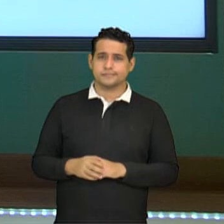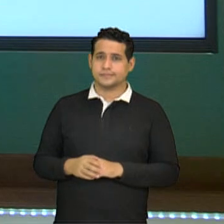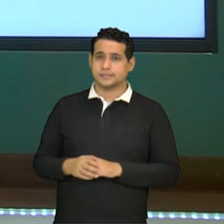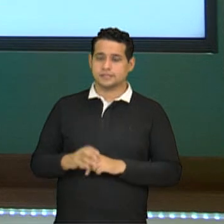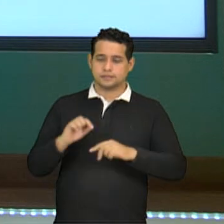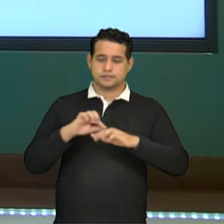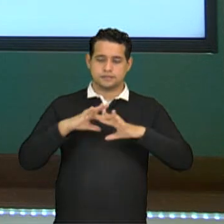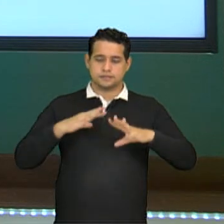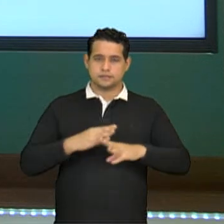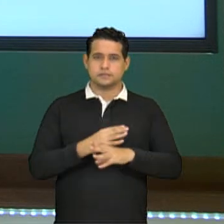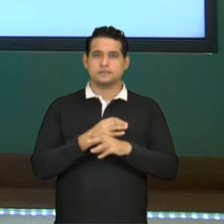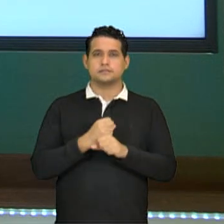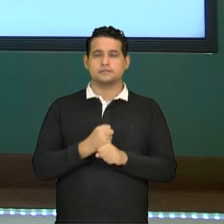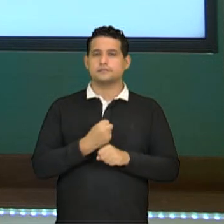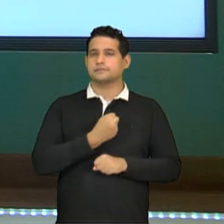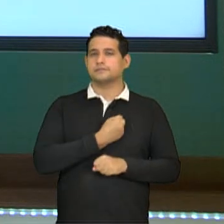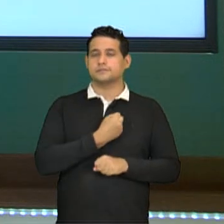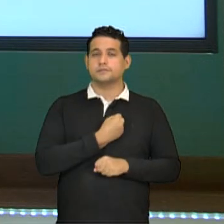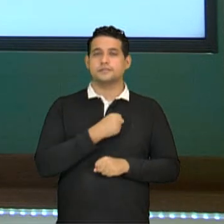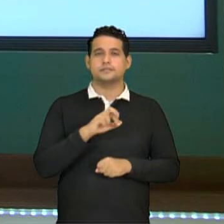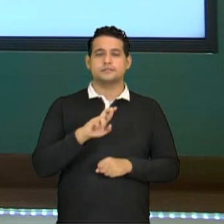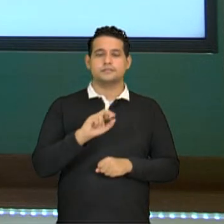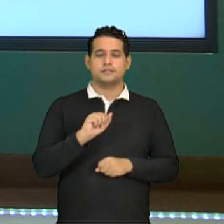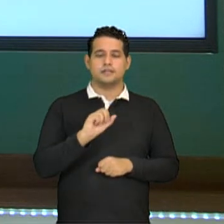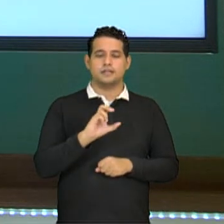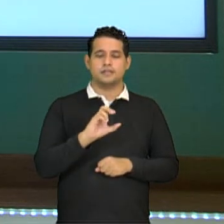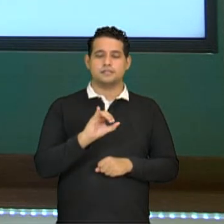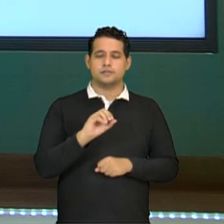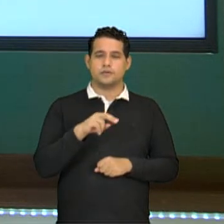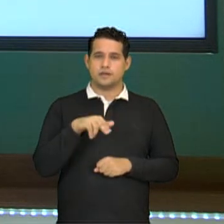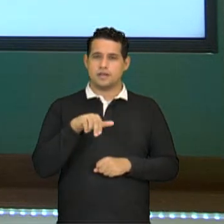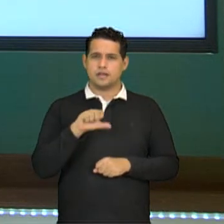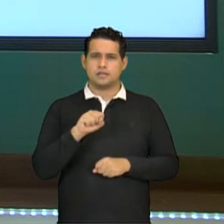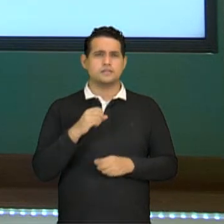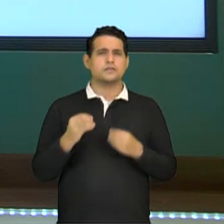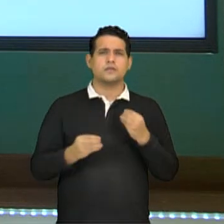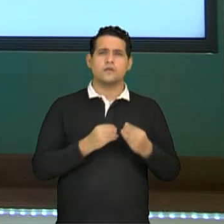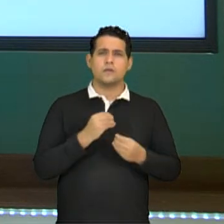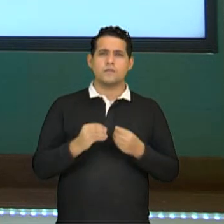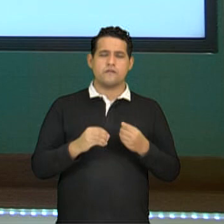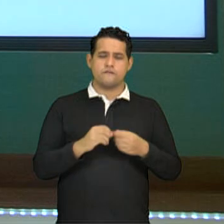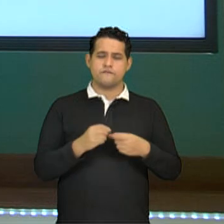a multiplicação dos números racionais na forma